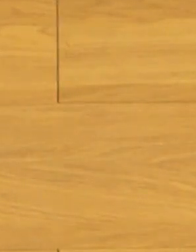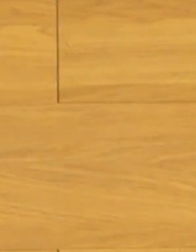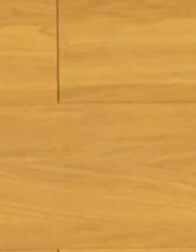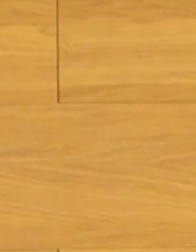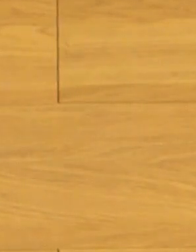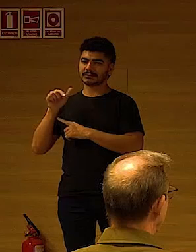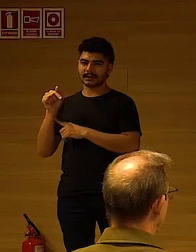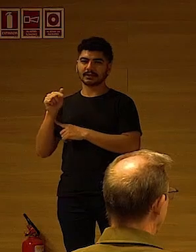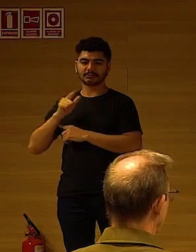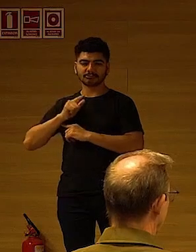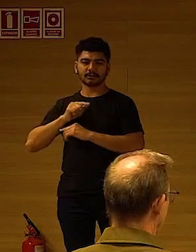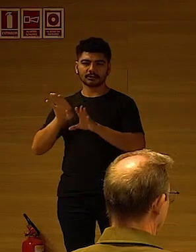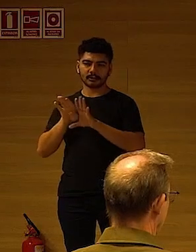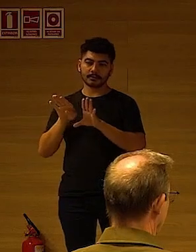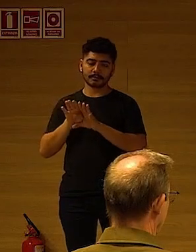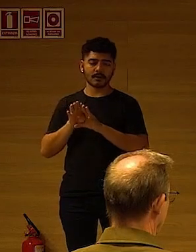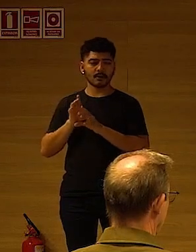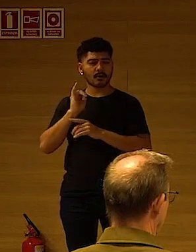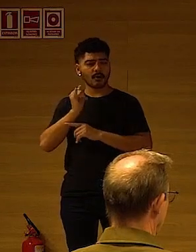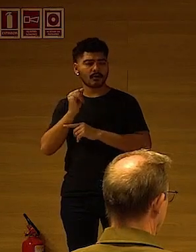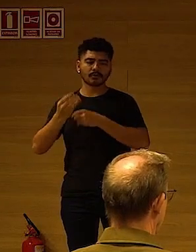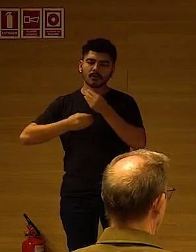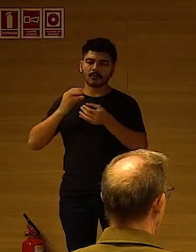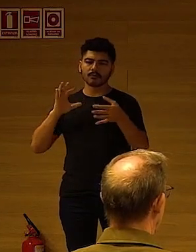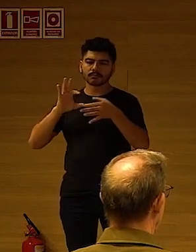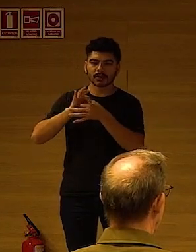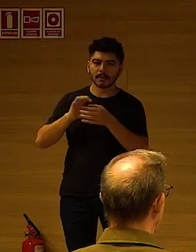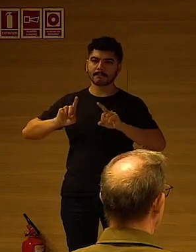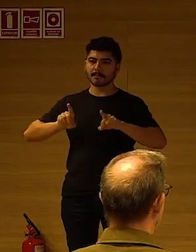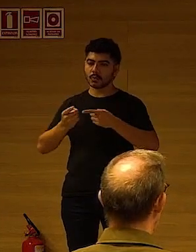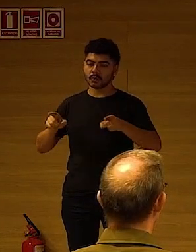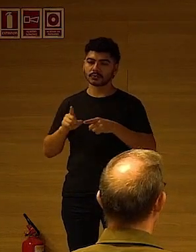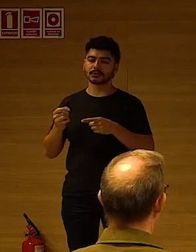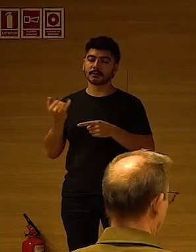Conta um pouquinho dessa tua ligação com a música, da importância dela